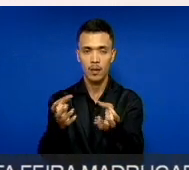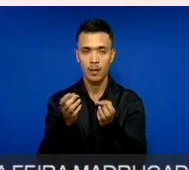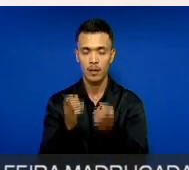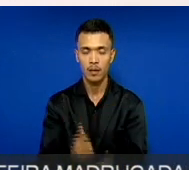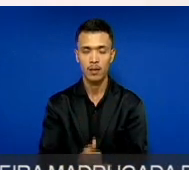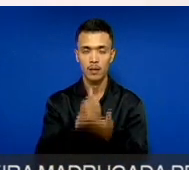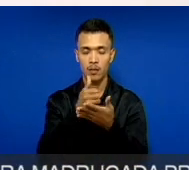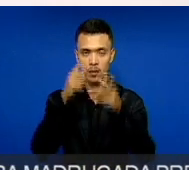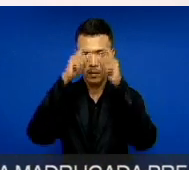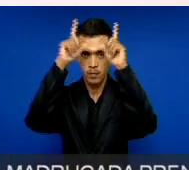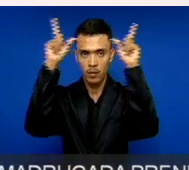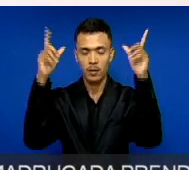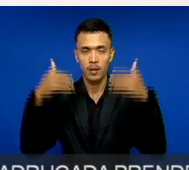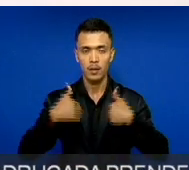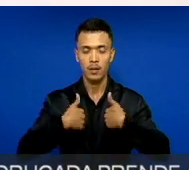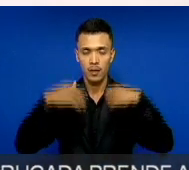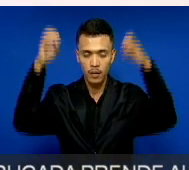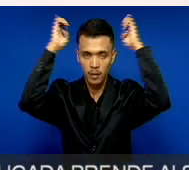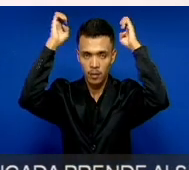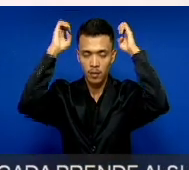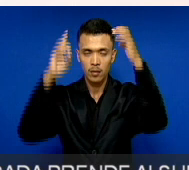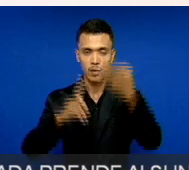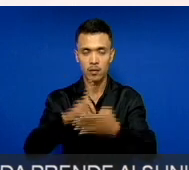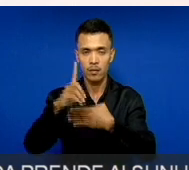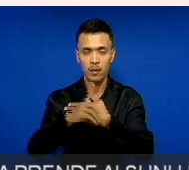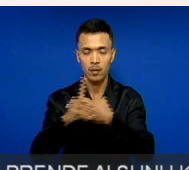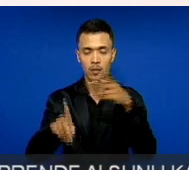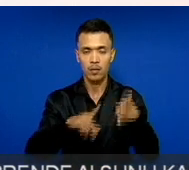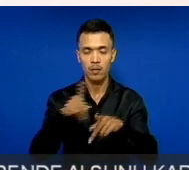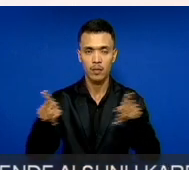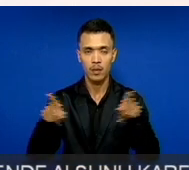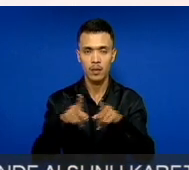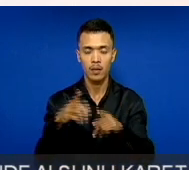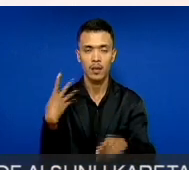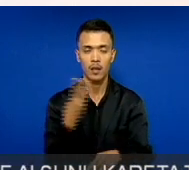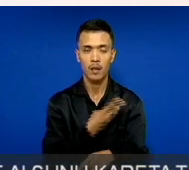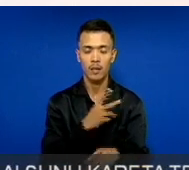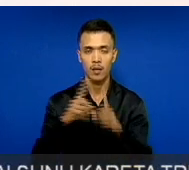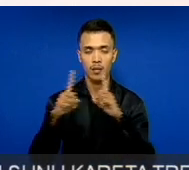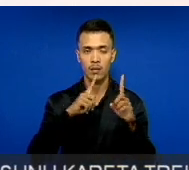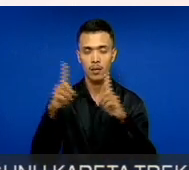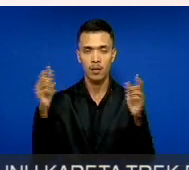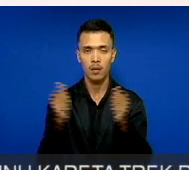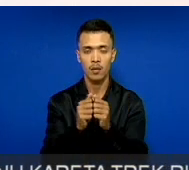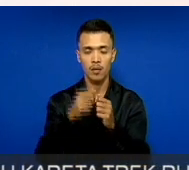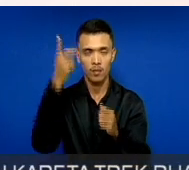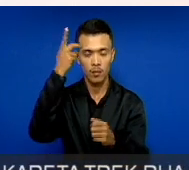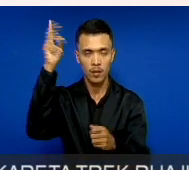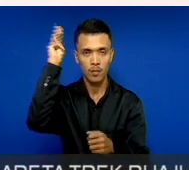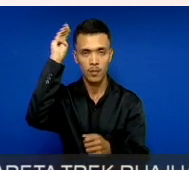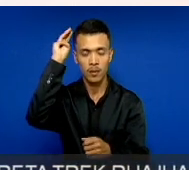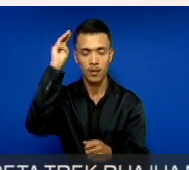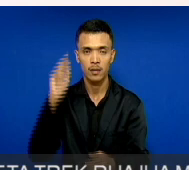Timor-Leste e a área educação no desenvolvimento comunitária. Idenemak ami kulia ho Premier Ministro. Share some of the thinking